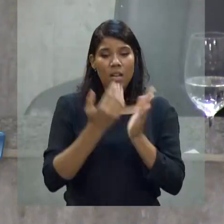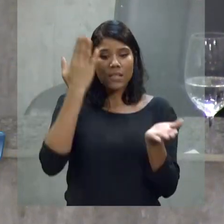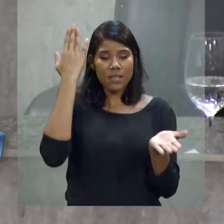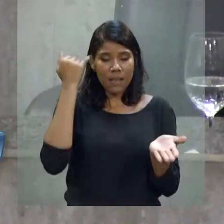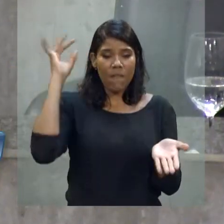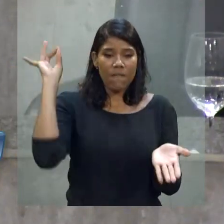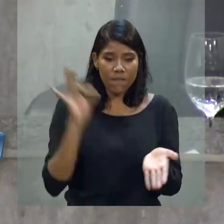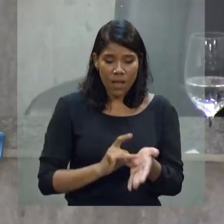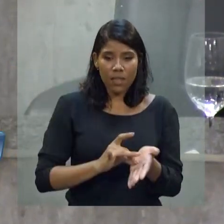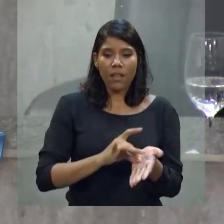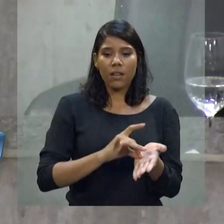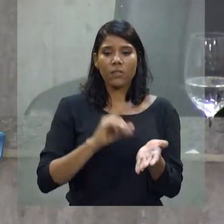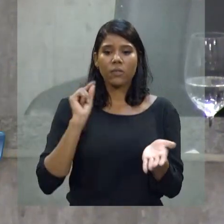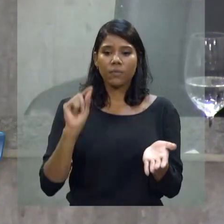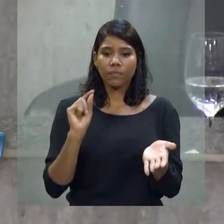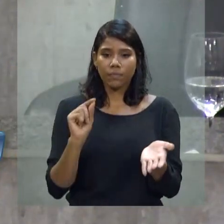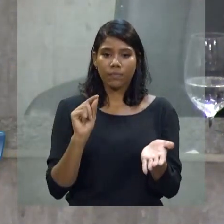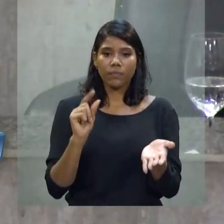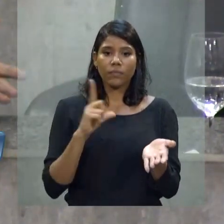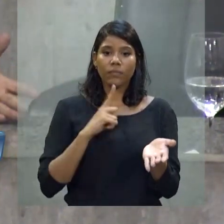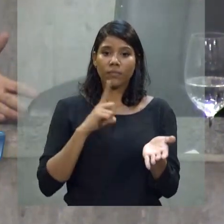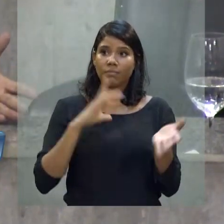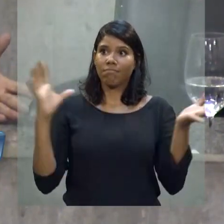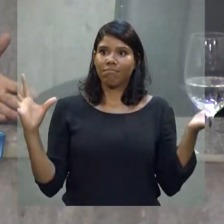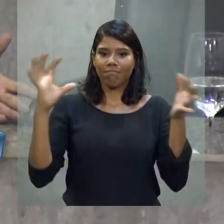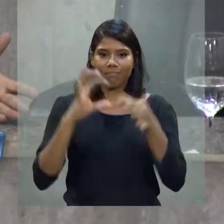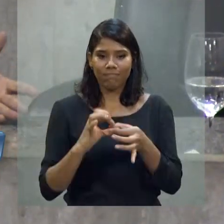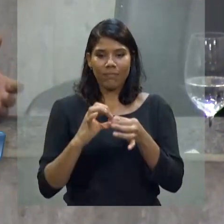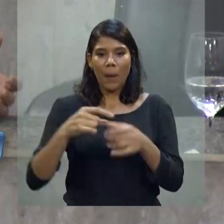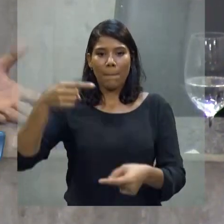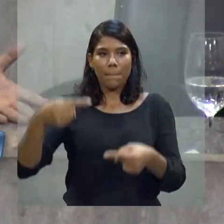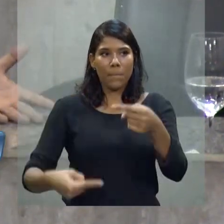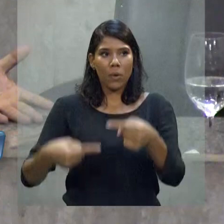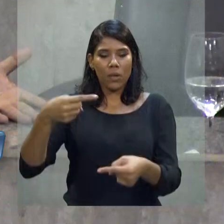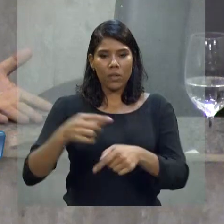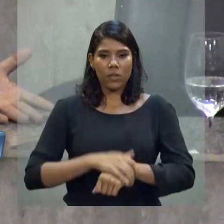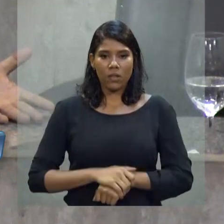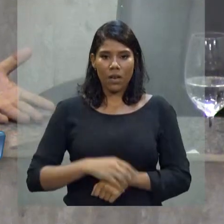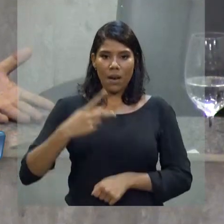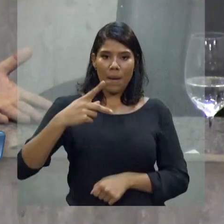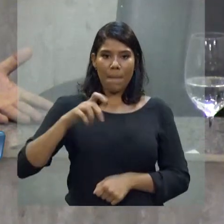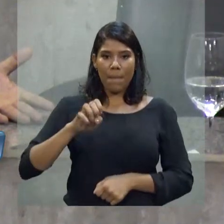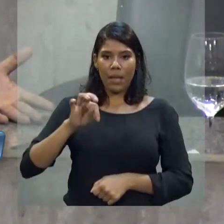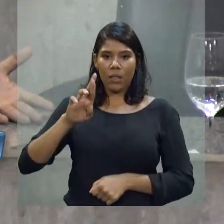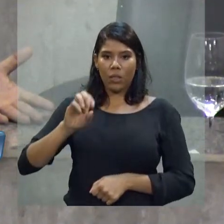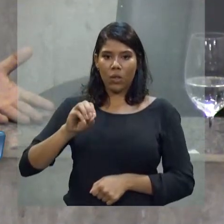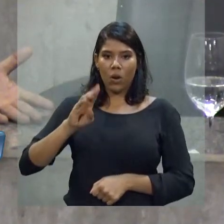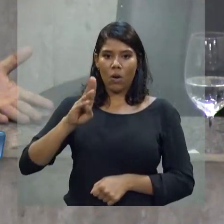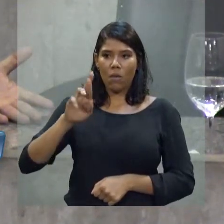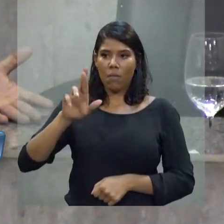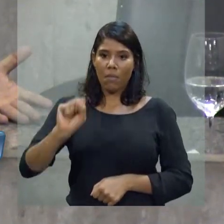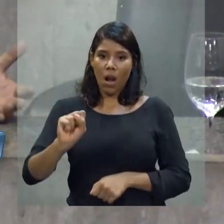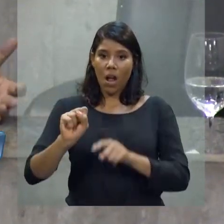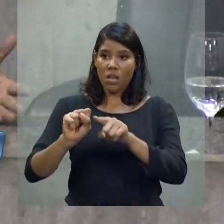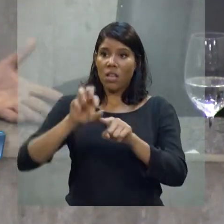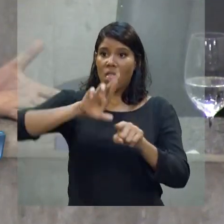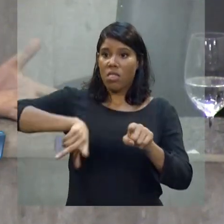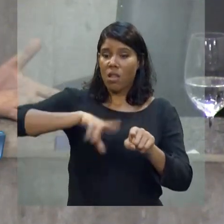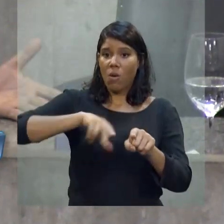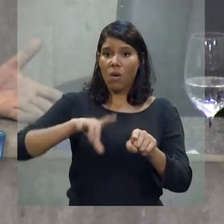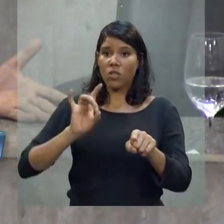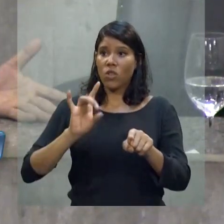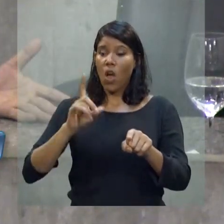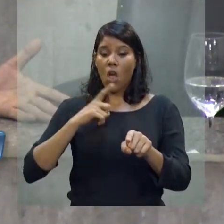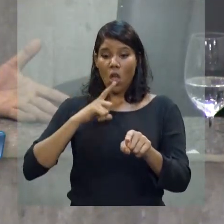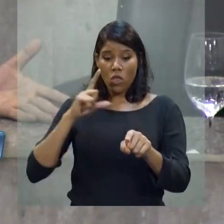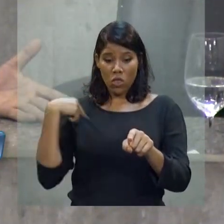fundo, isso teve muito a ver com a política. A Petrobras não é só para os sócios. Nós não somos